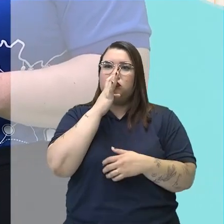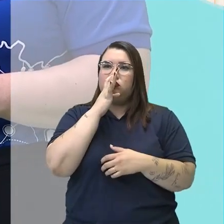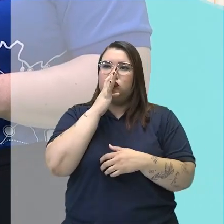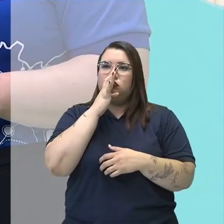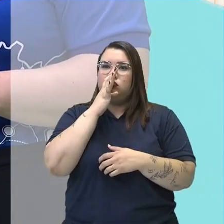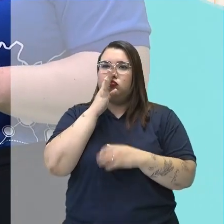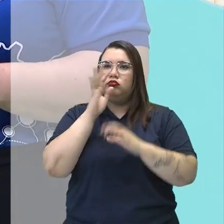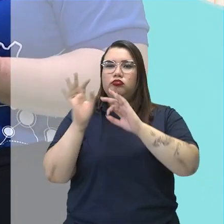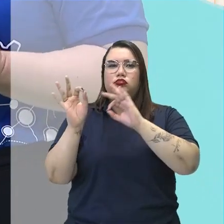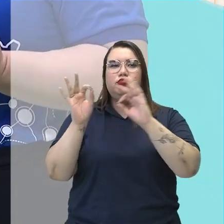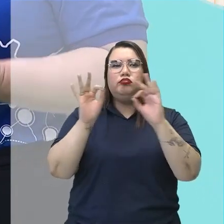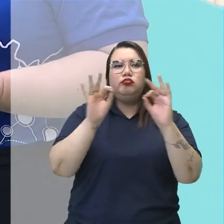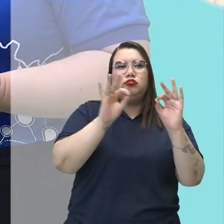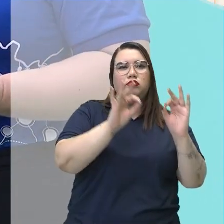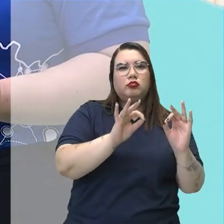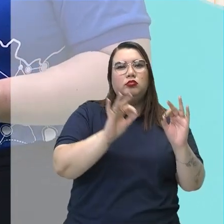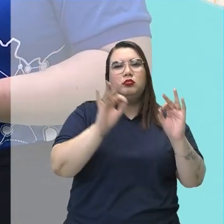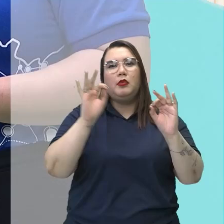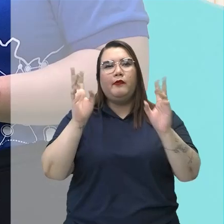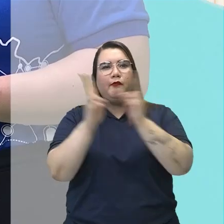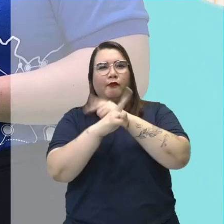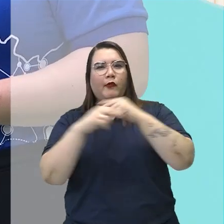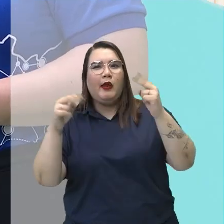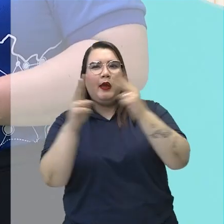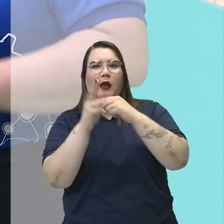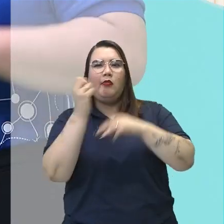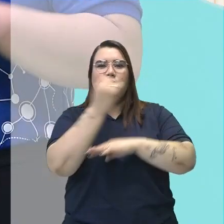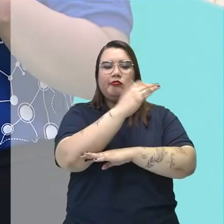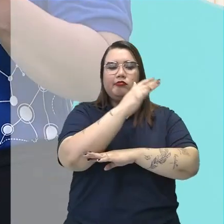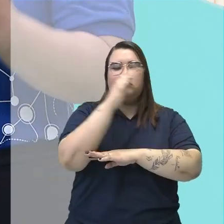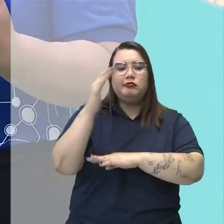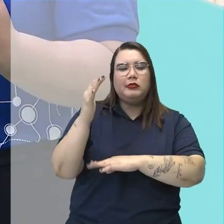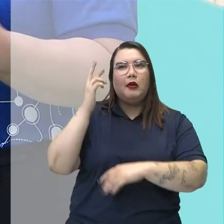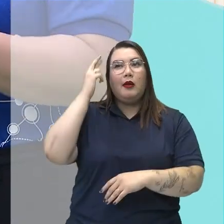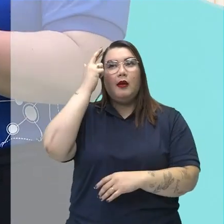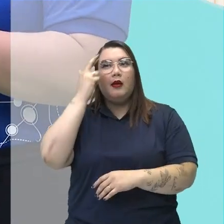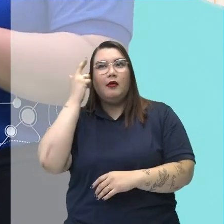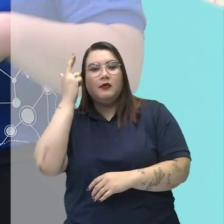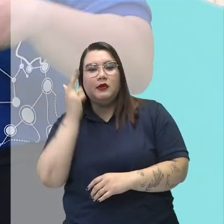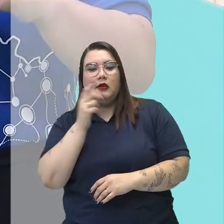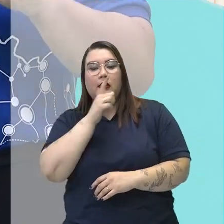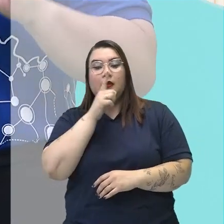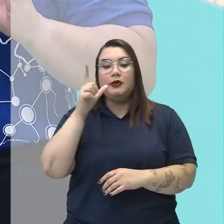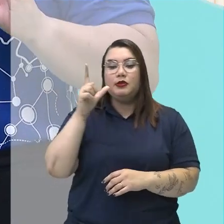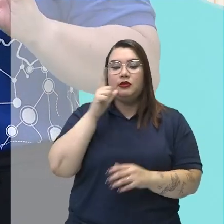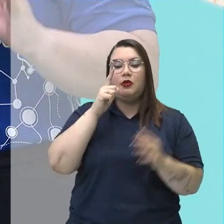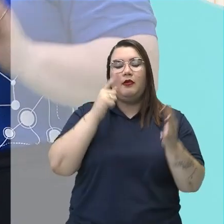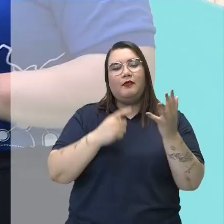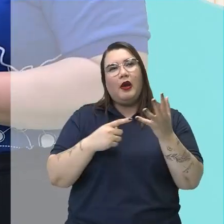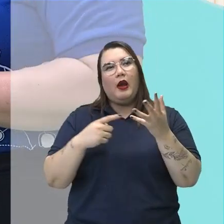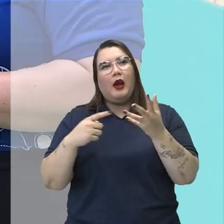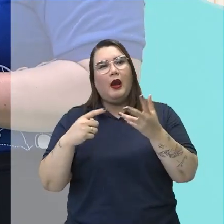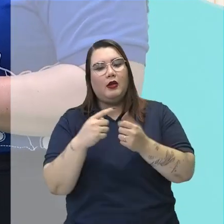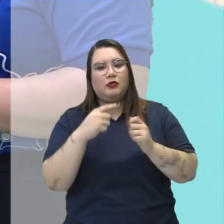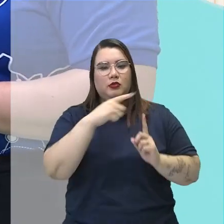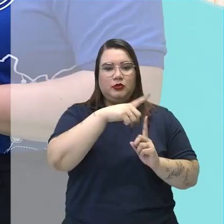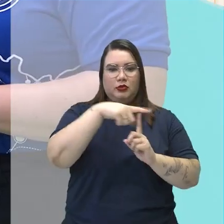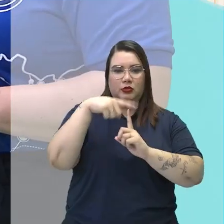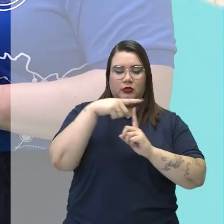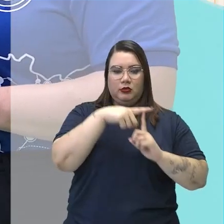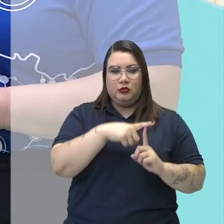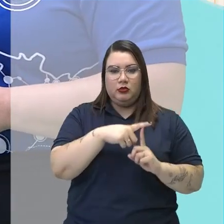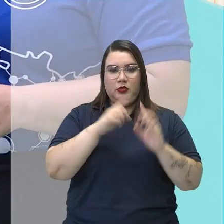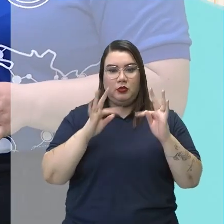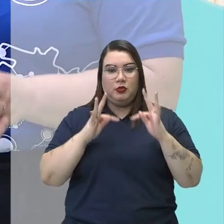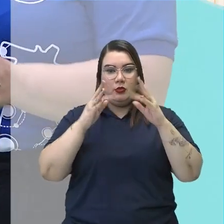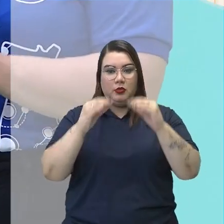apreciar o movimento ou a paisagem, refletir, lanchar, dentre outras atividades. De todas essas que eu